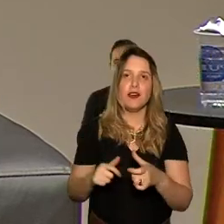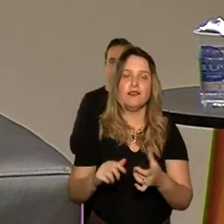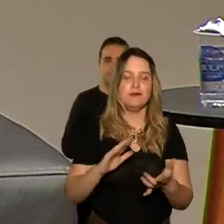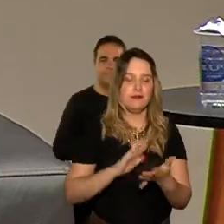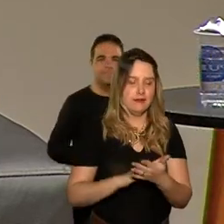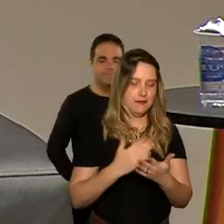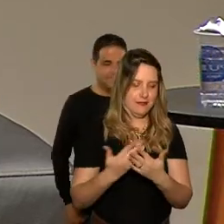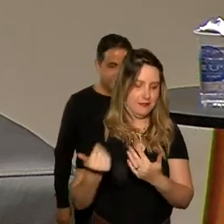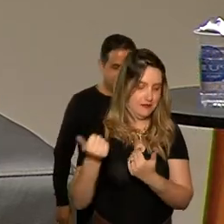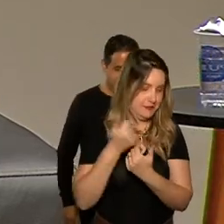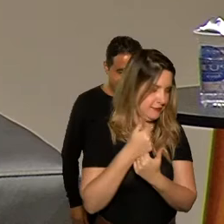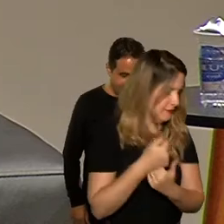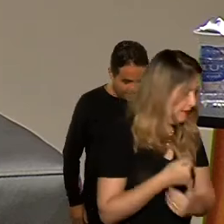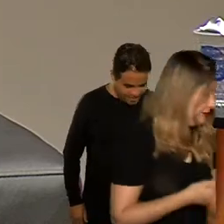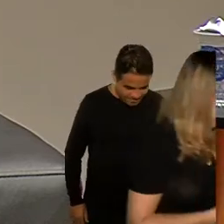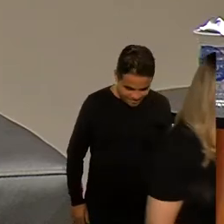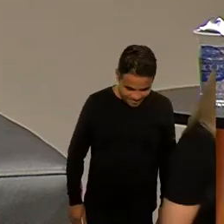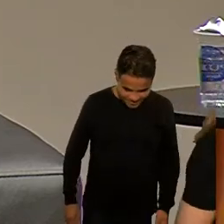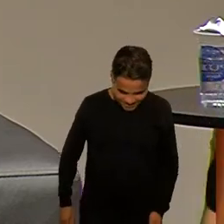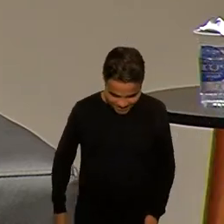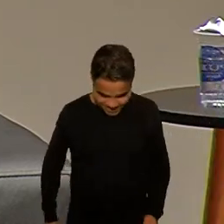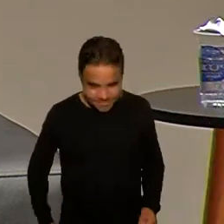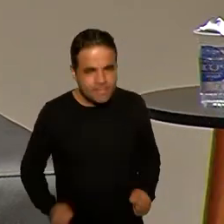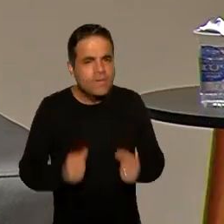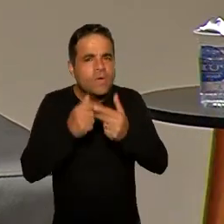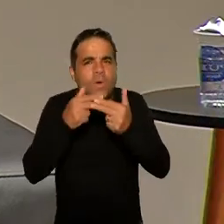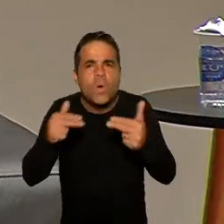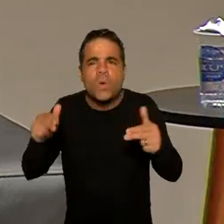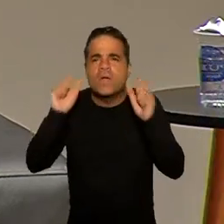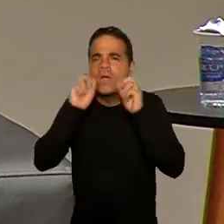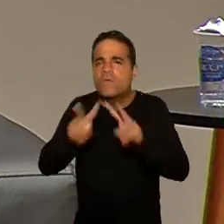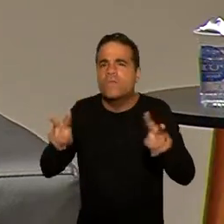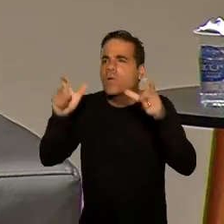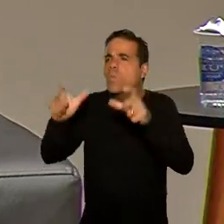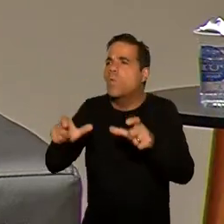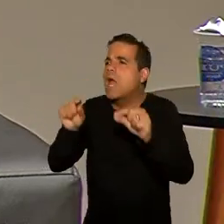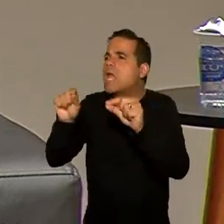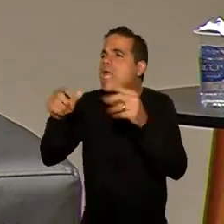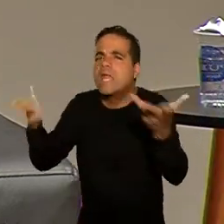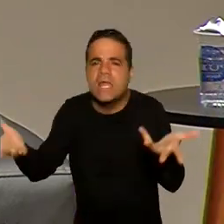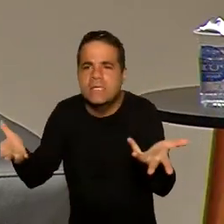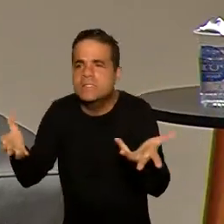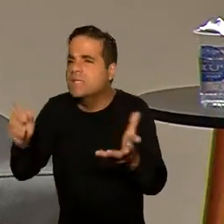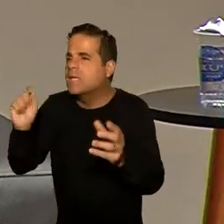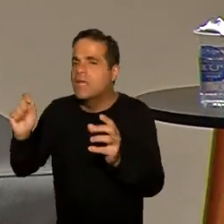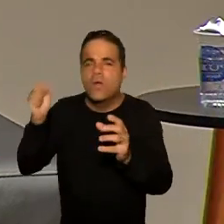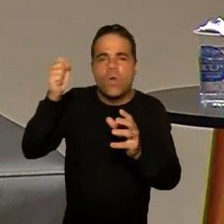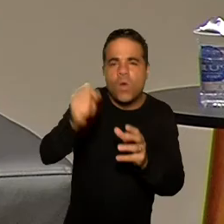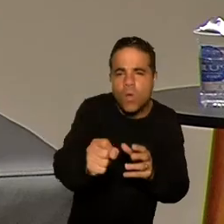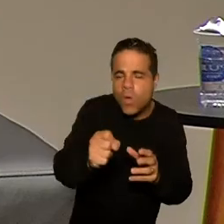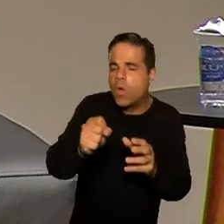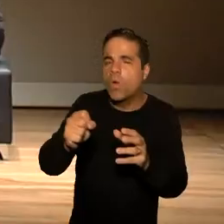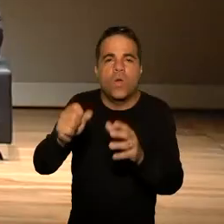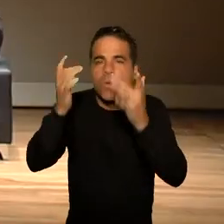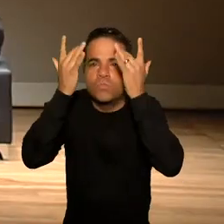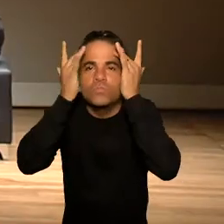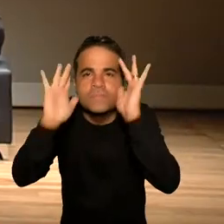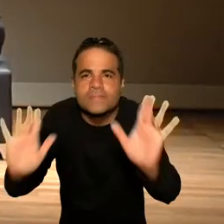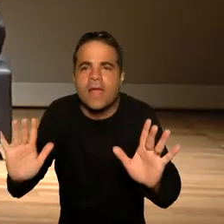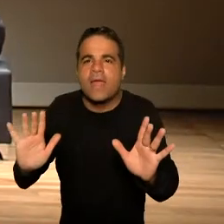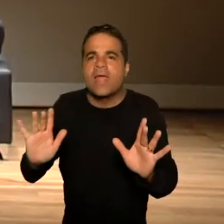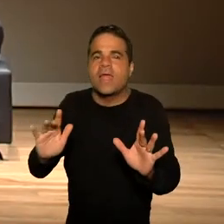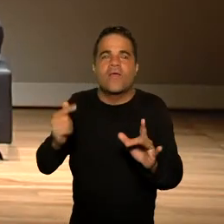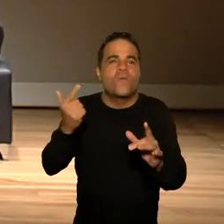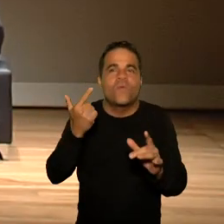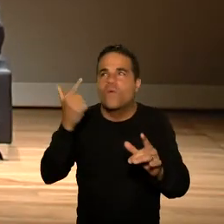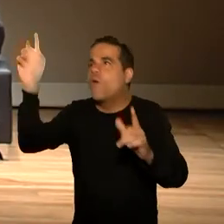opulento coisas que eu nunca vi que lugar é esse Quem colocou tudo isso aqui eu não tô sabendo eu quero saber quem